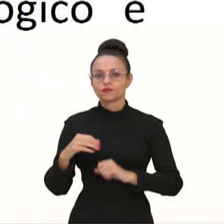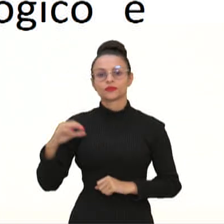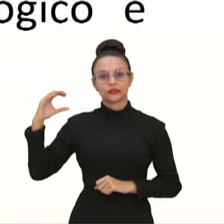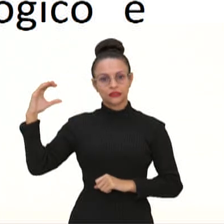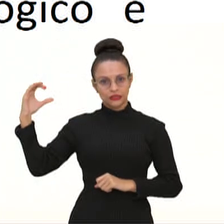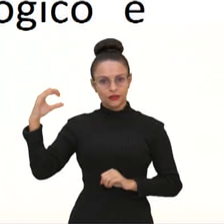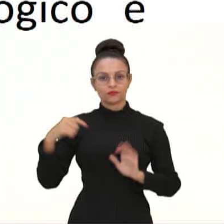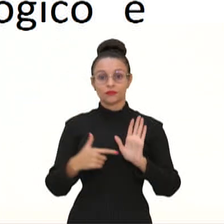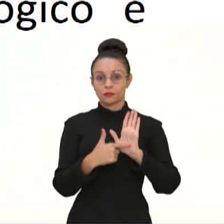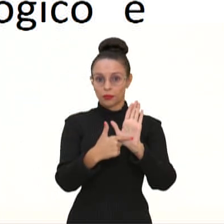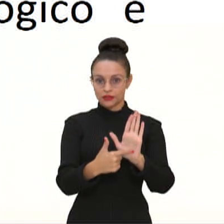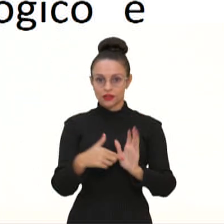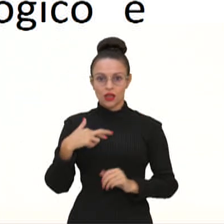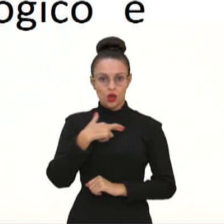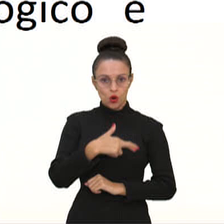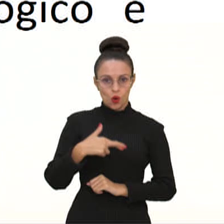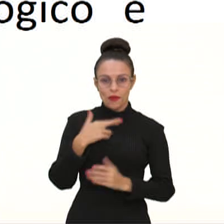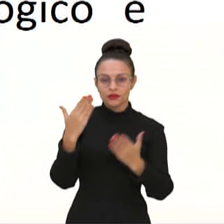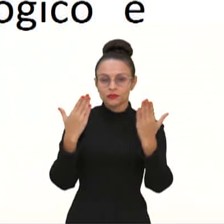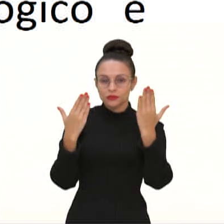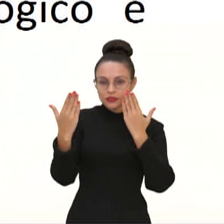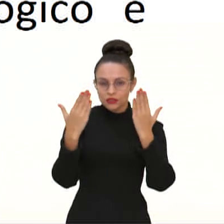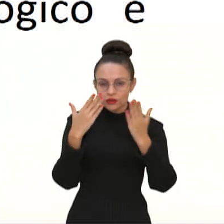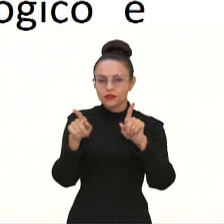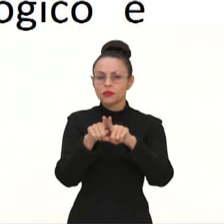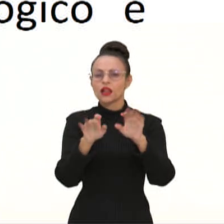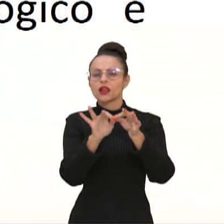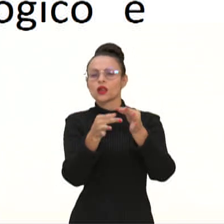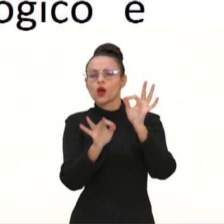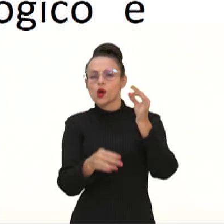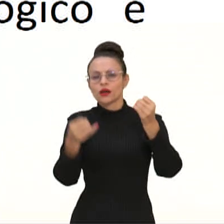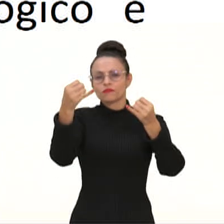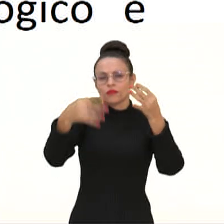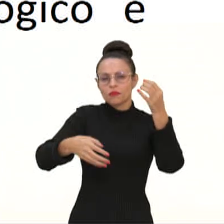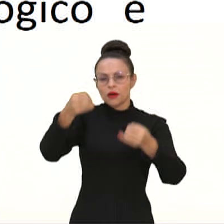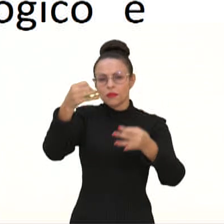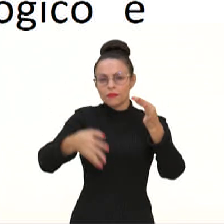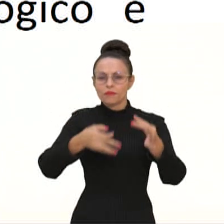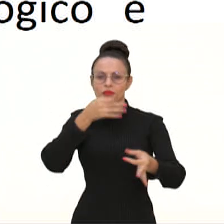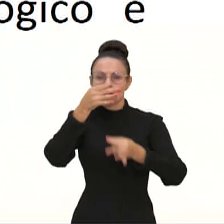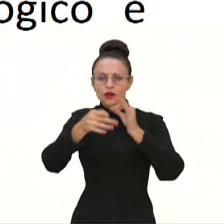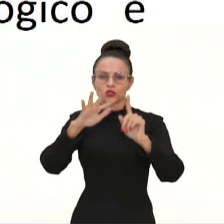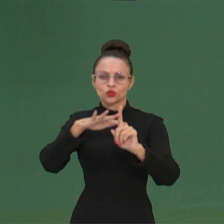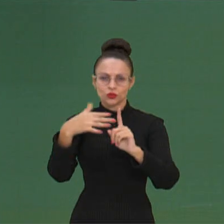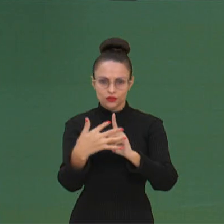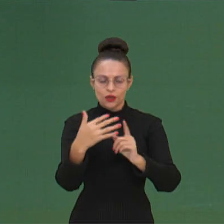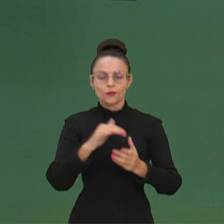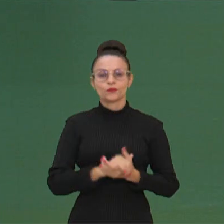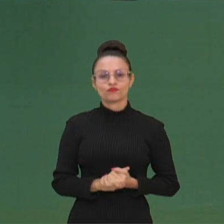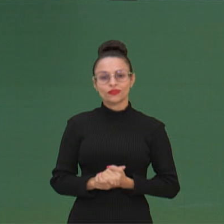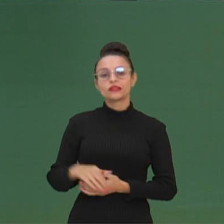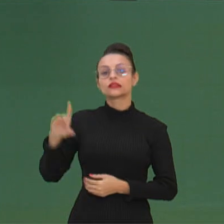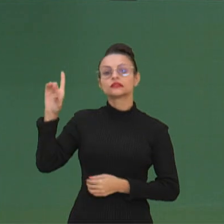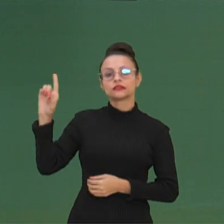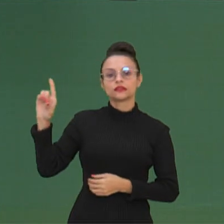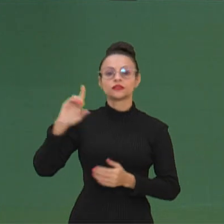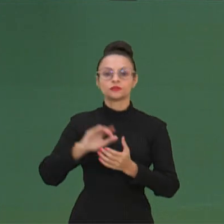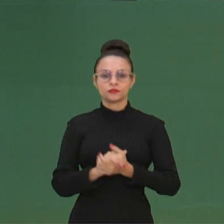vem se contrapondo às características da escola literária anterior, né? Então, se no